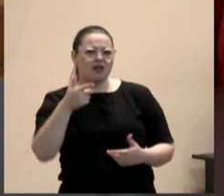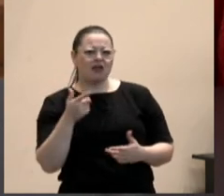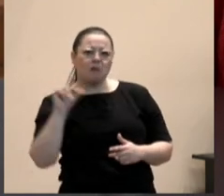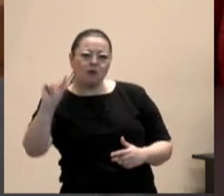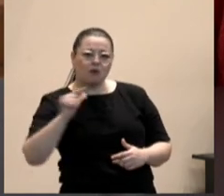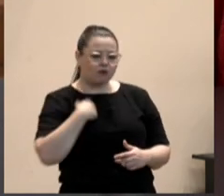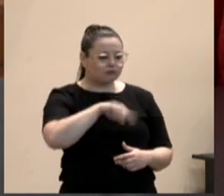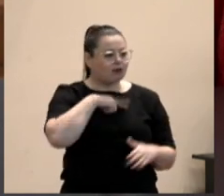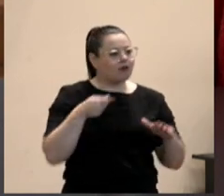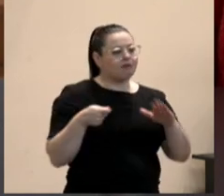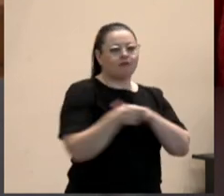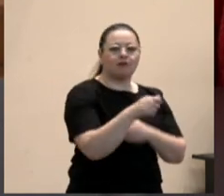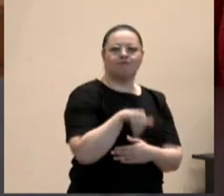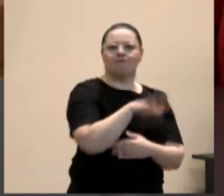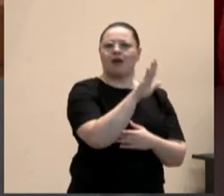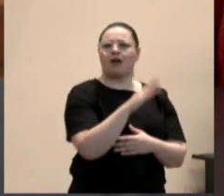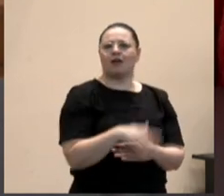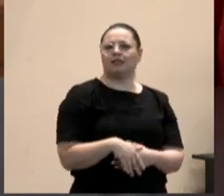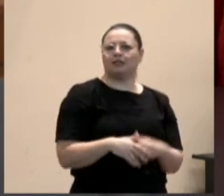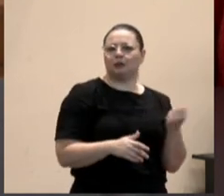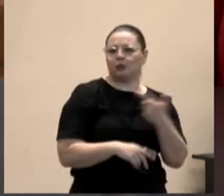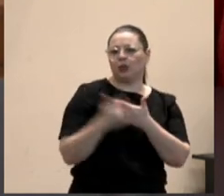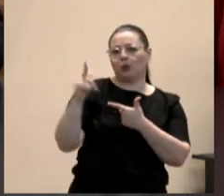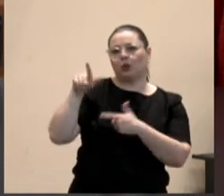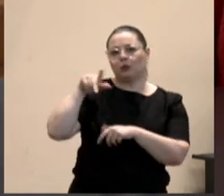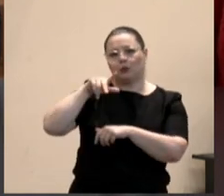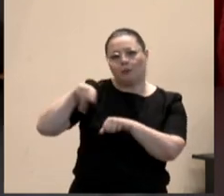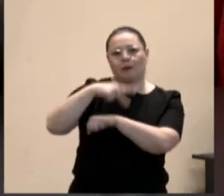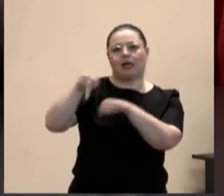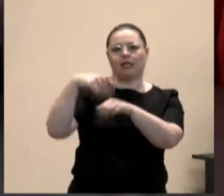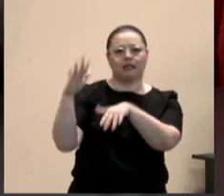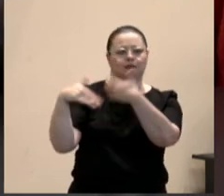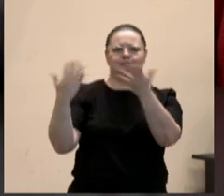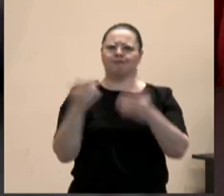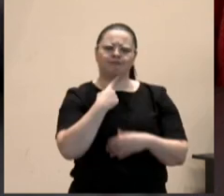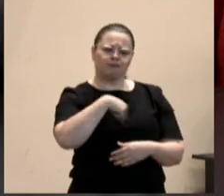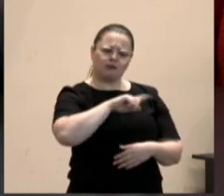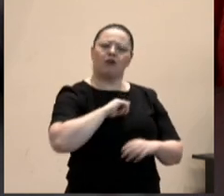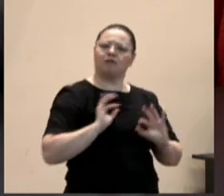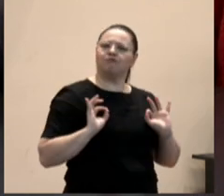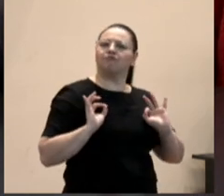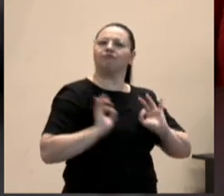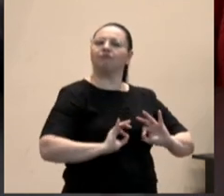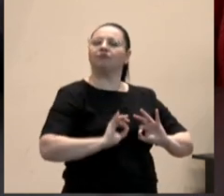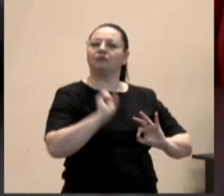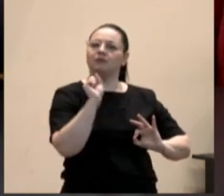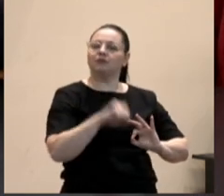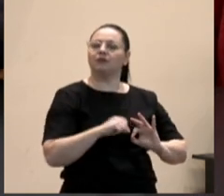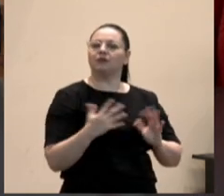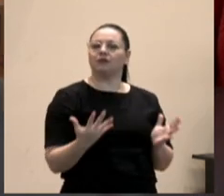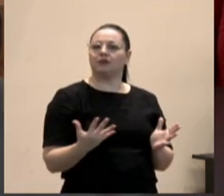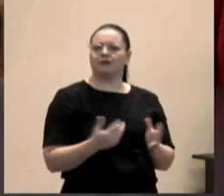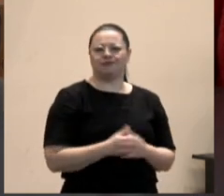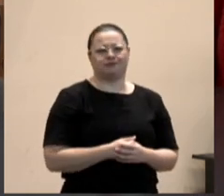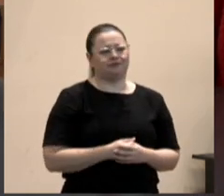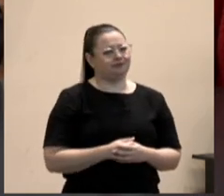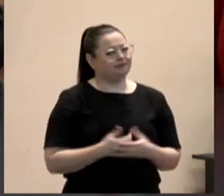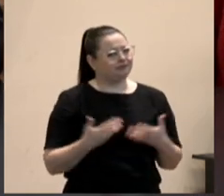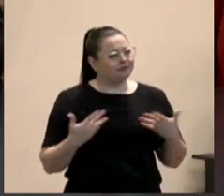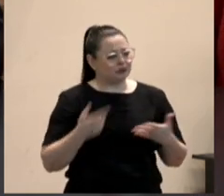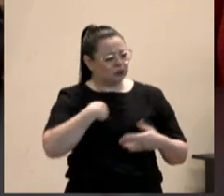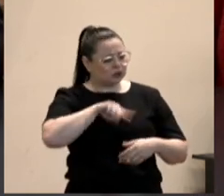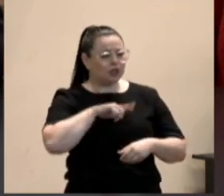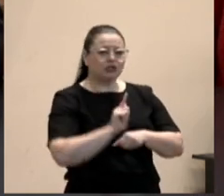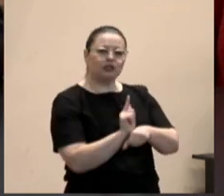do que outros países desenvolvidos. Portanto, estamos fazendo a nossa parte aqui de